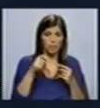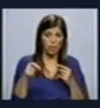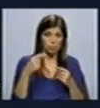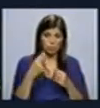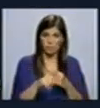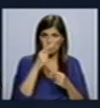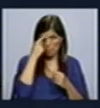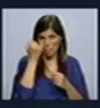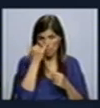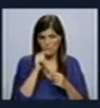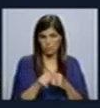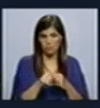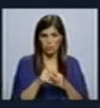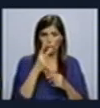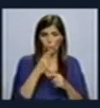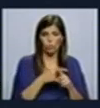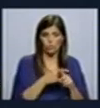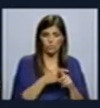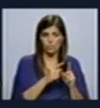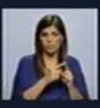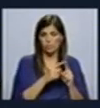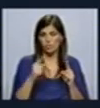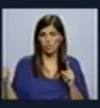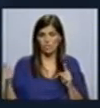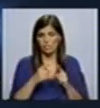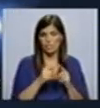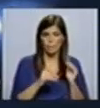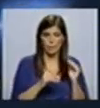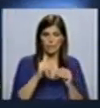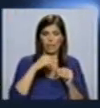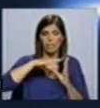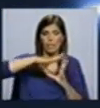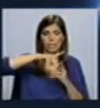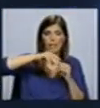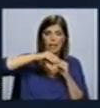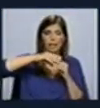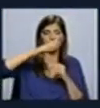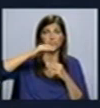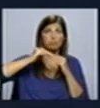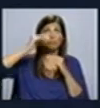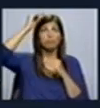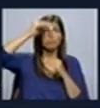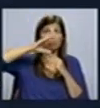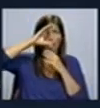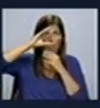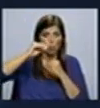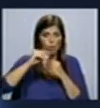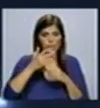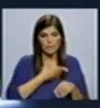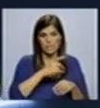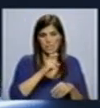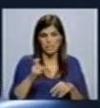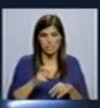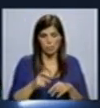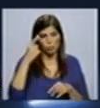ideia, isto é cerca de 2 vezes a distância média entre a Terra e a Lua. E, portanto, em dezembro do ano passado foi notícia porque nós